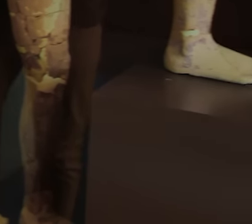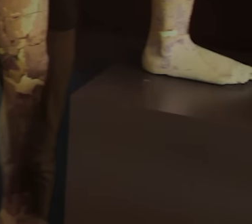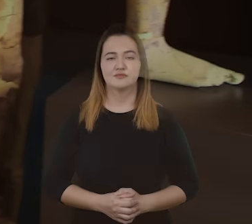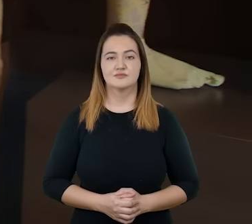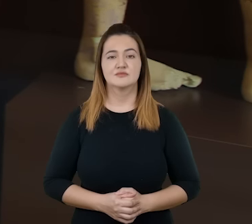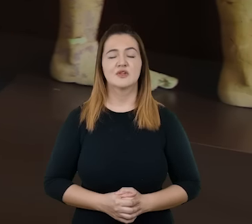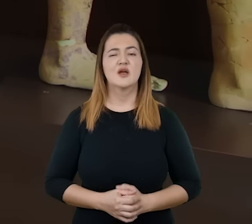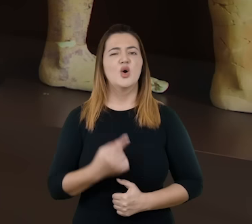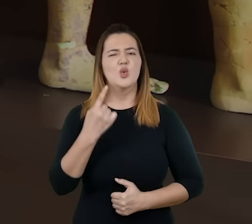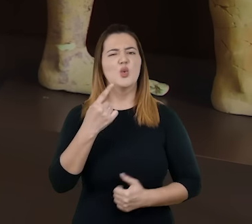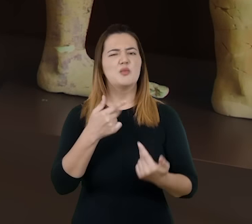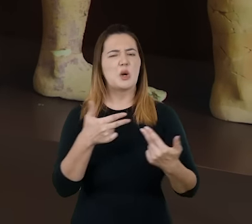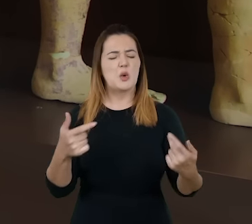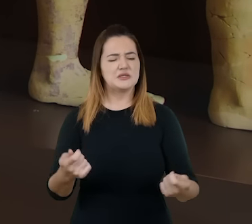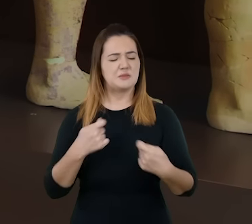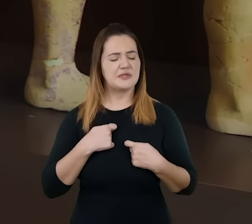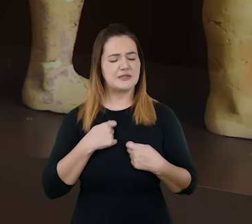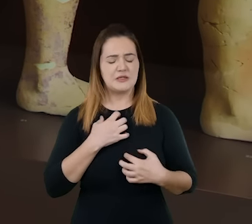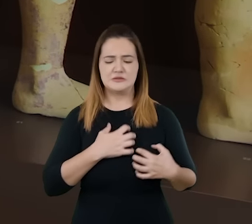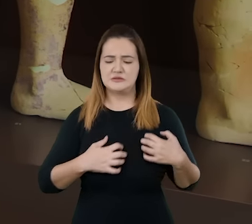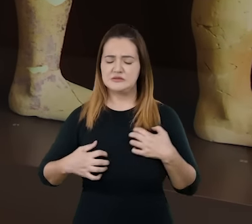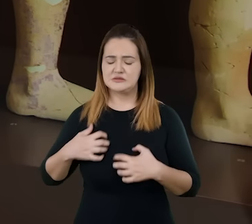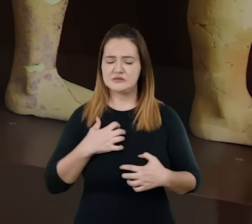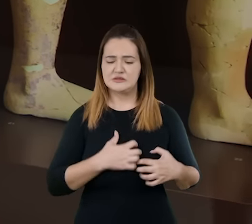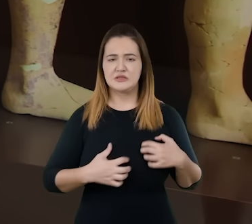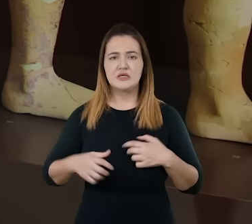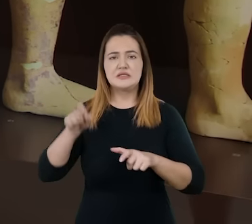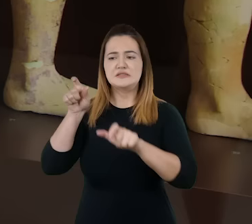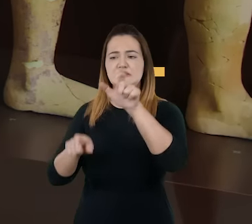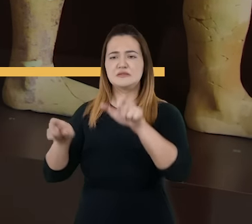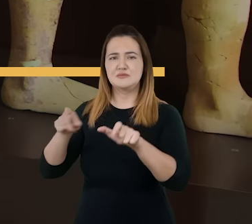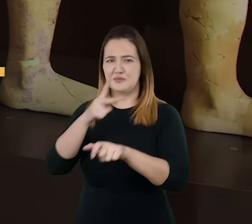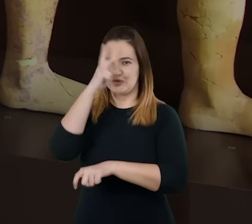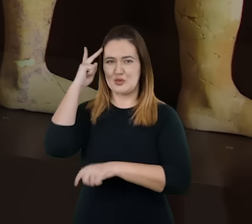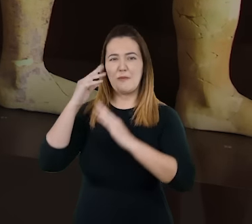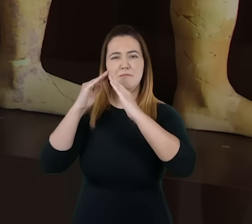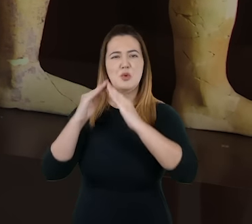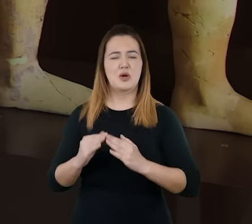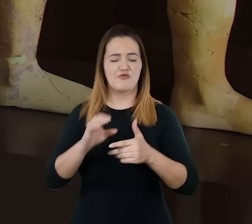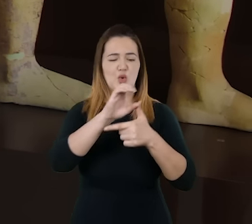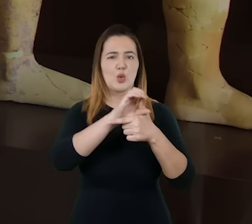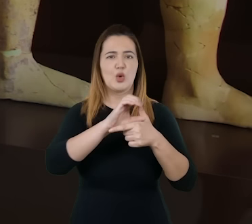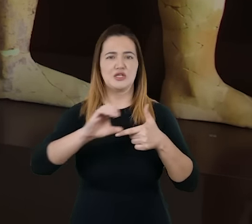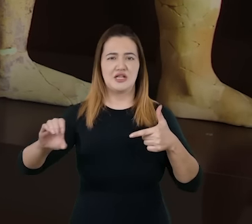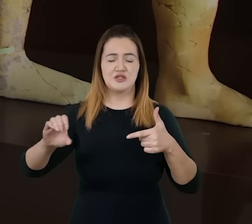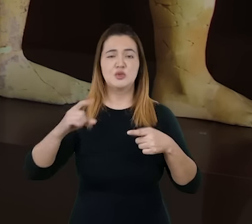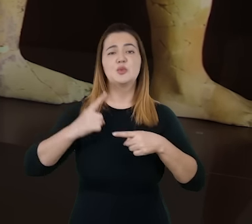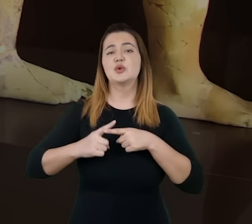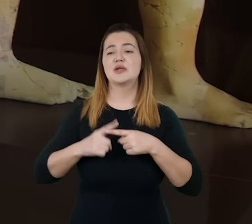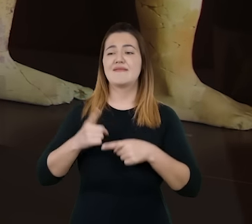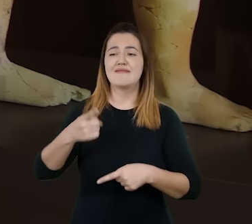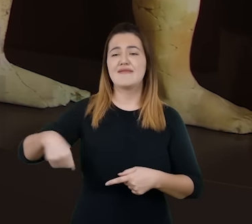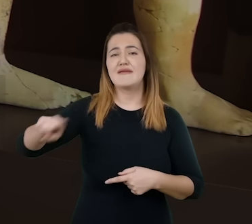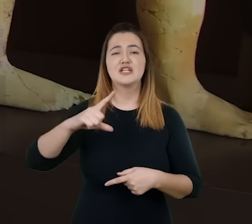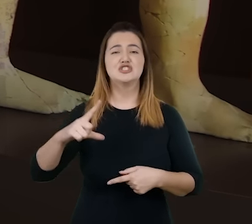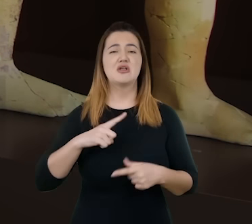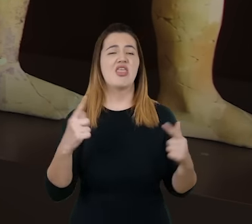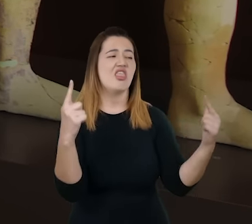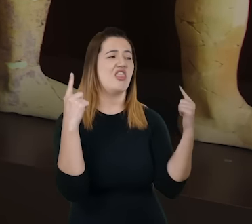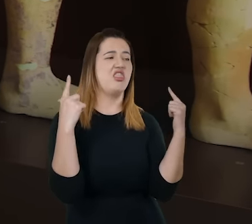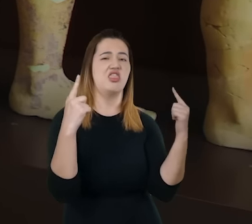Se tem uma coisa que me intriga em relação aos cidadãos da cidade de Corinto, é que toda a sua